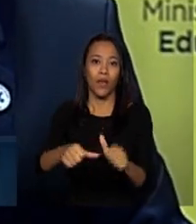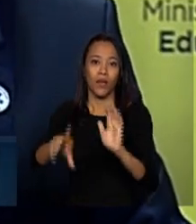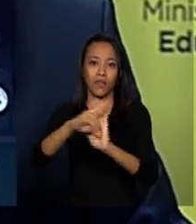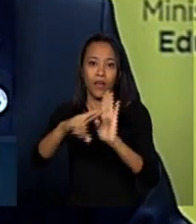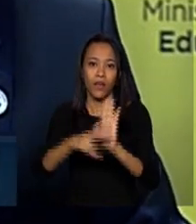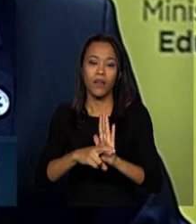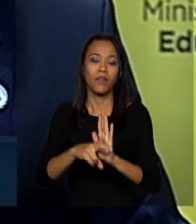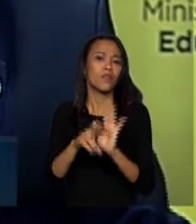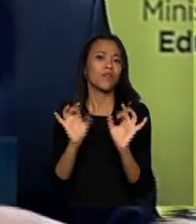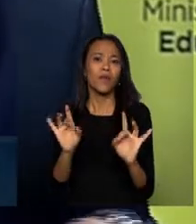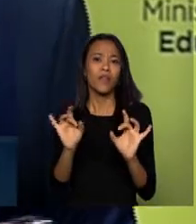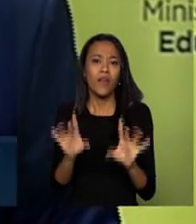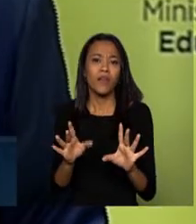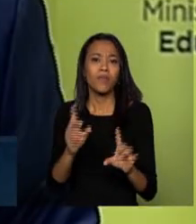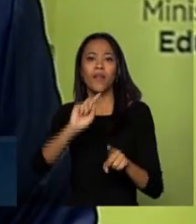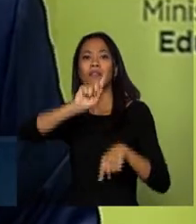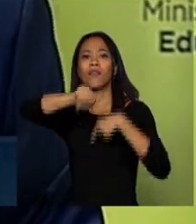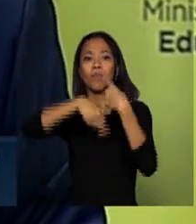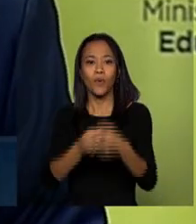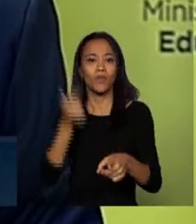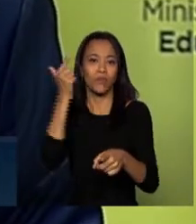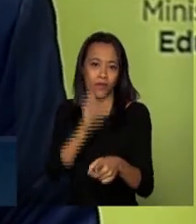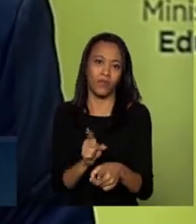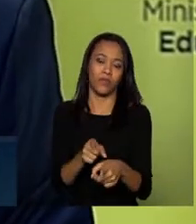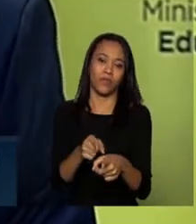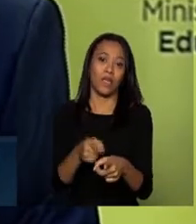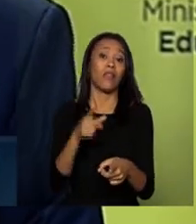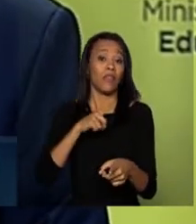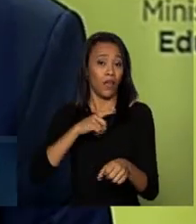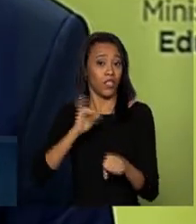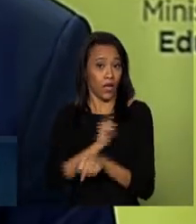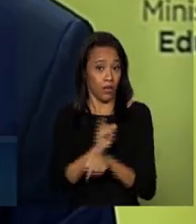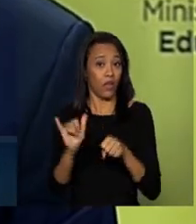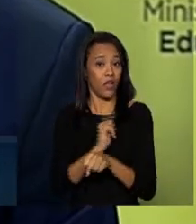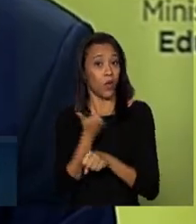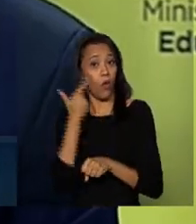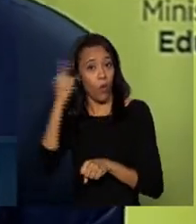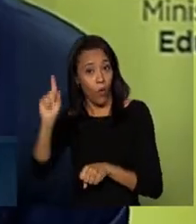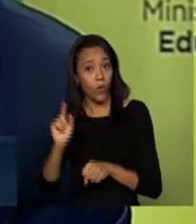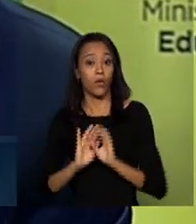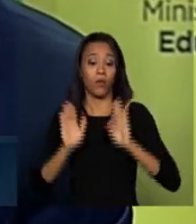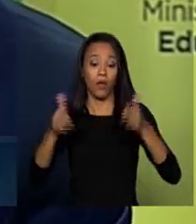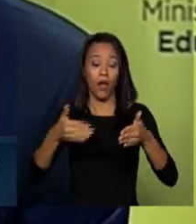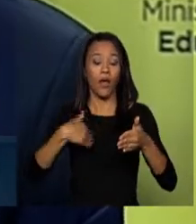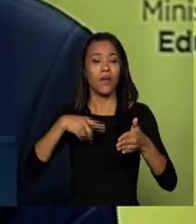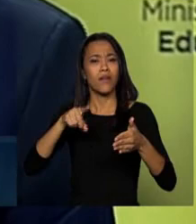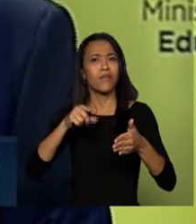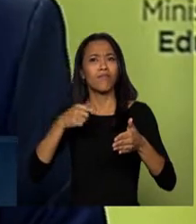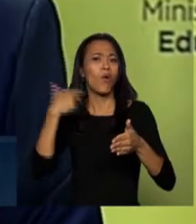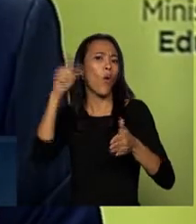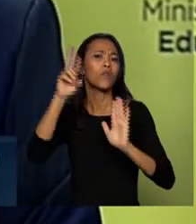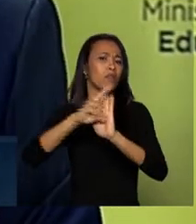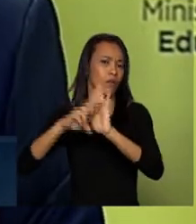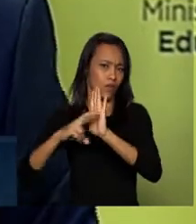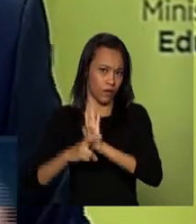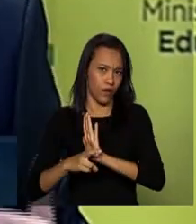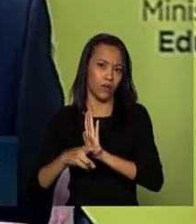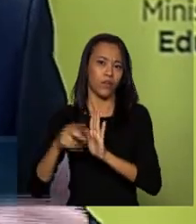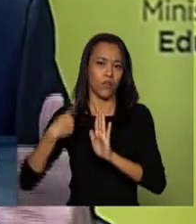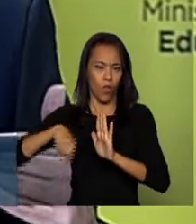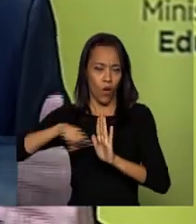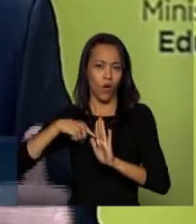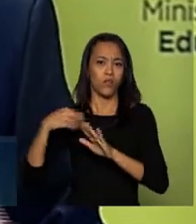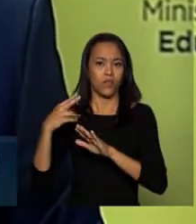de qualidade para poder contemplar a região. Então, a estratégia para a região Centro-Oeste terá que ser de outra natureza. Nós estávamos conversando,